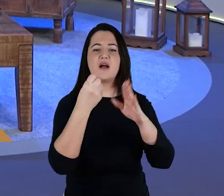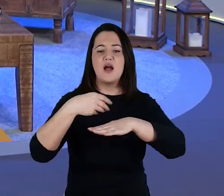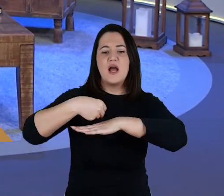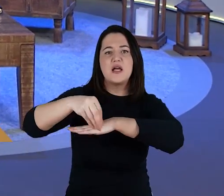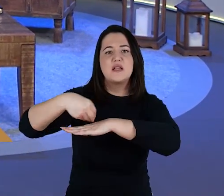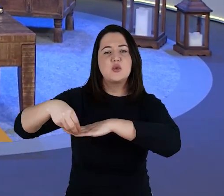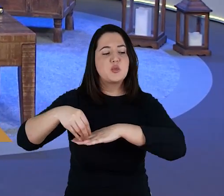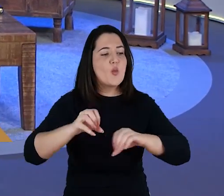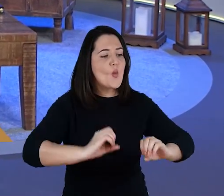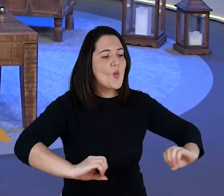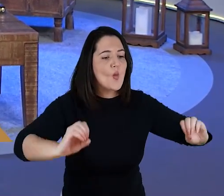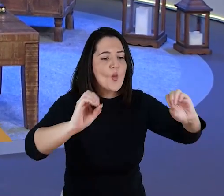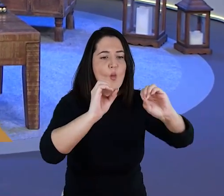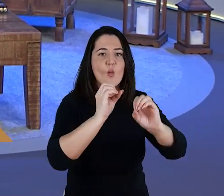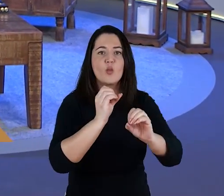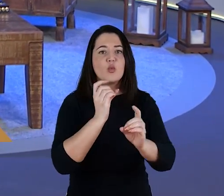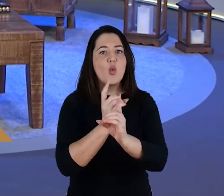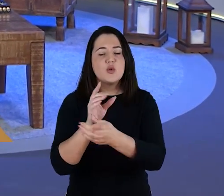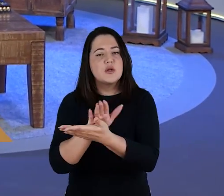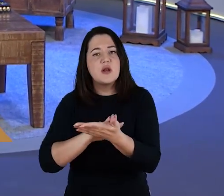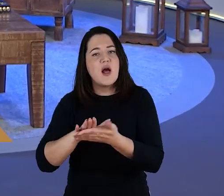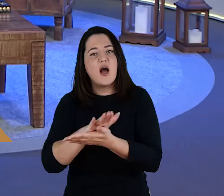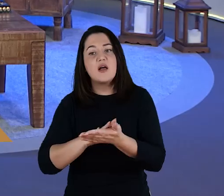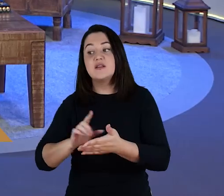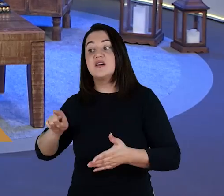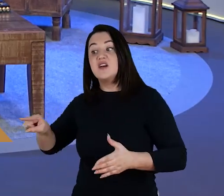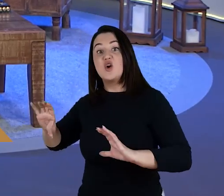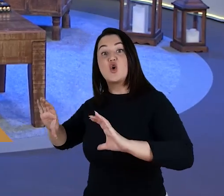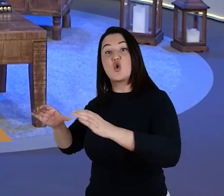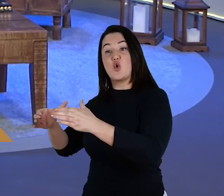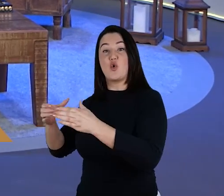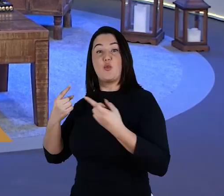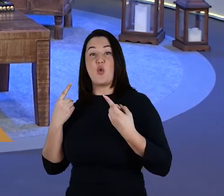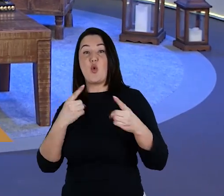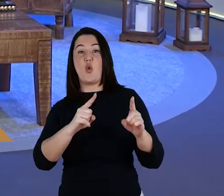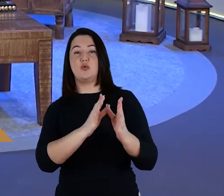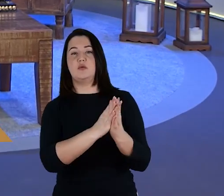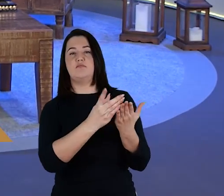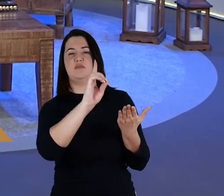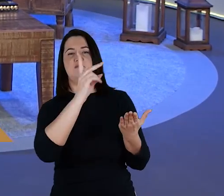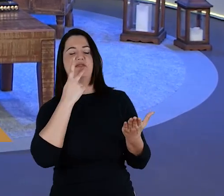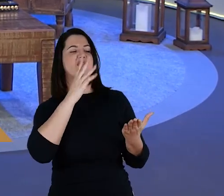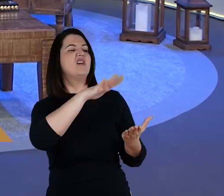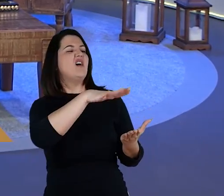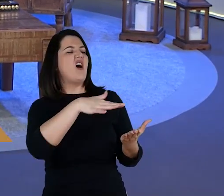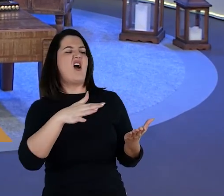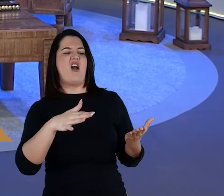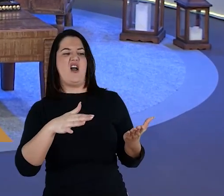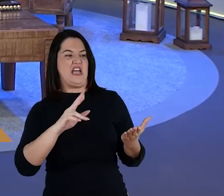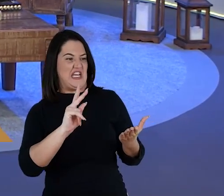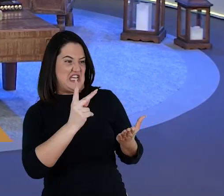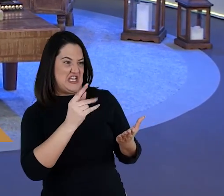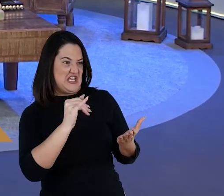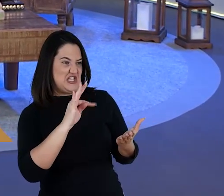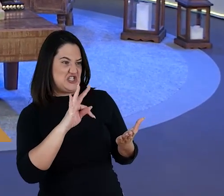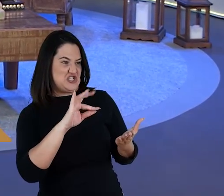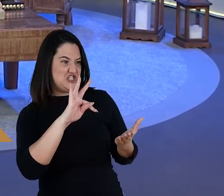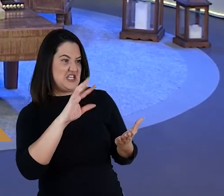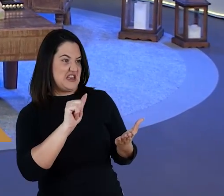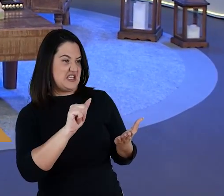críticos da Bíblia não perderam tempo em dizer que o reino dos hititas era um mito criado pelo autor